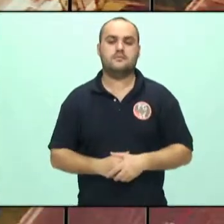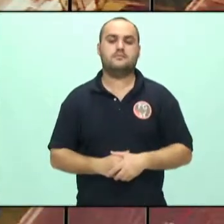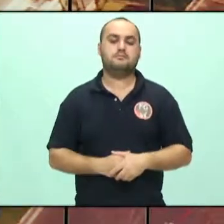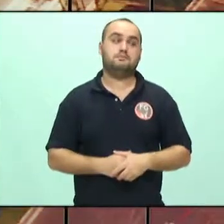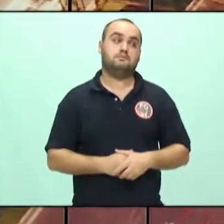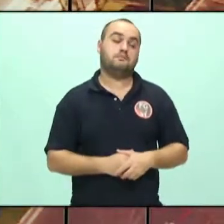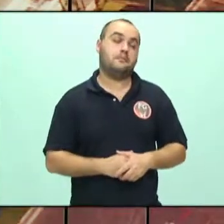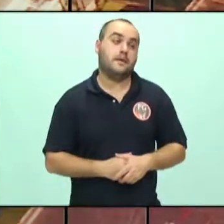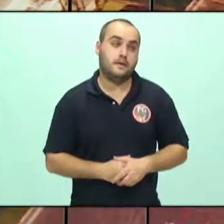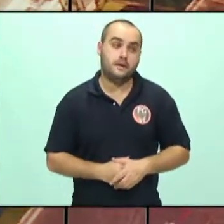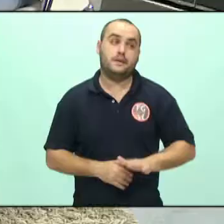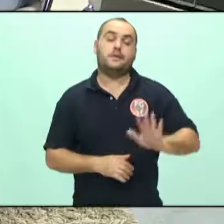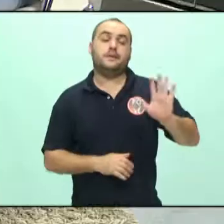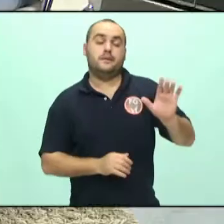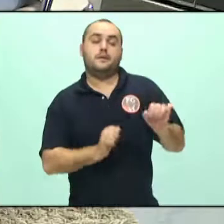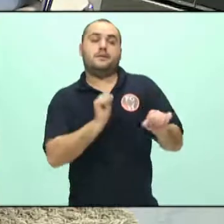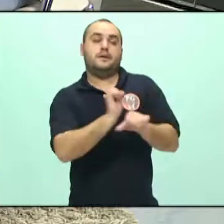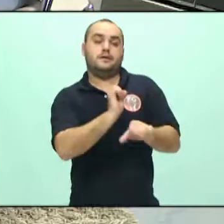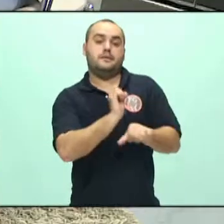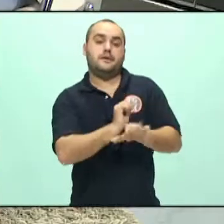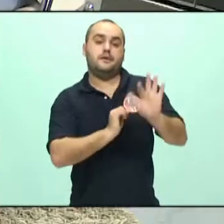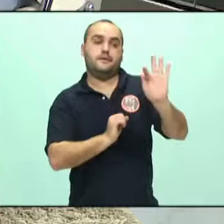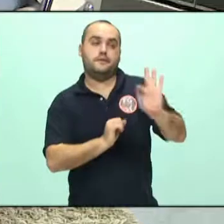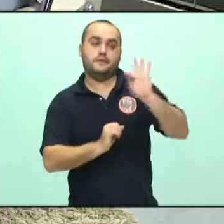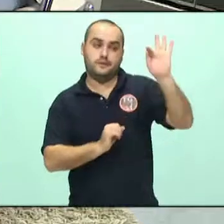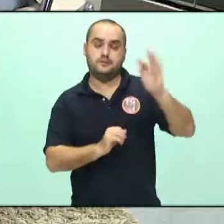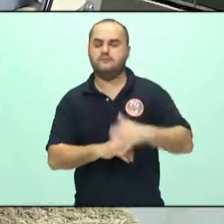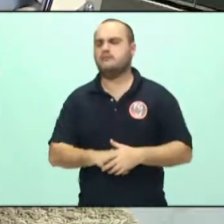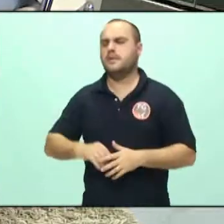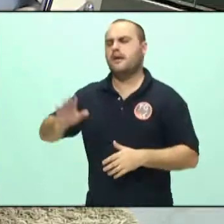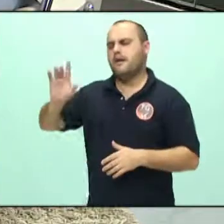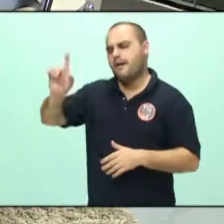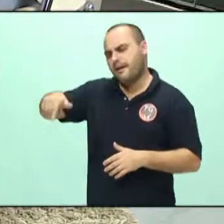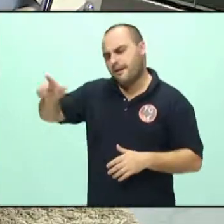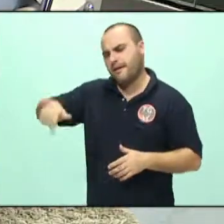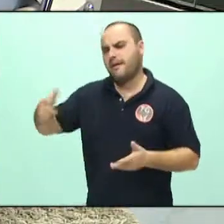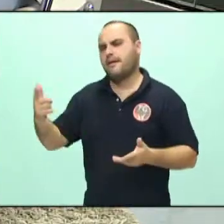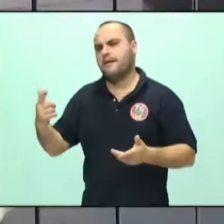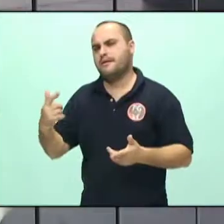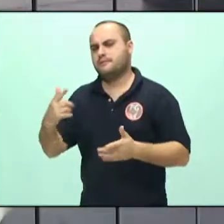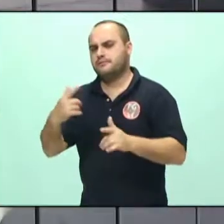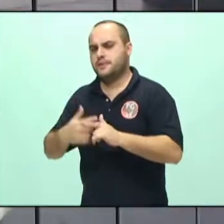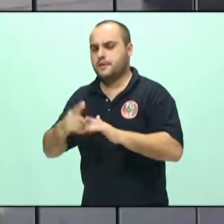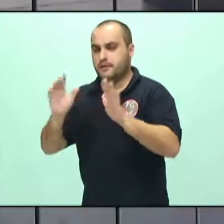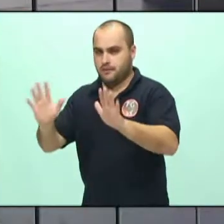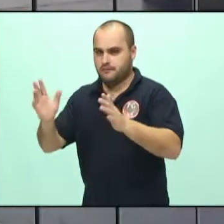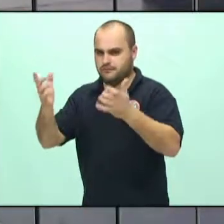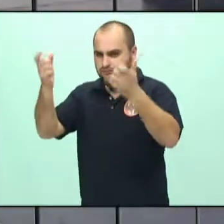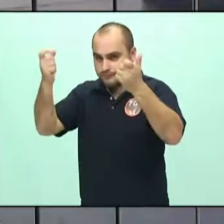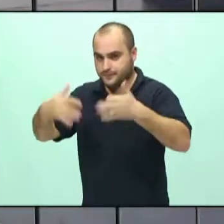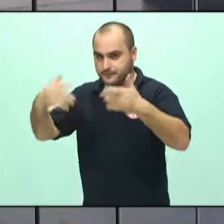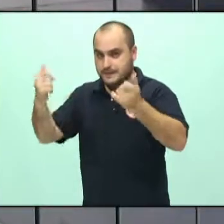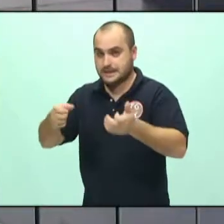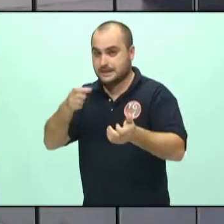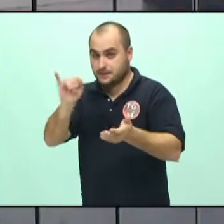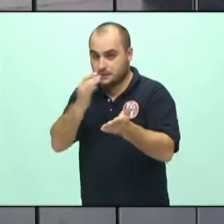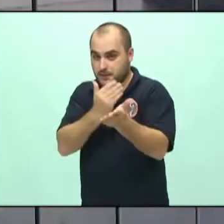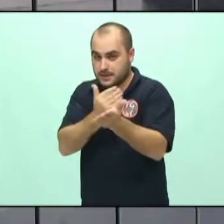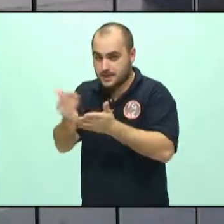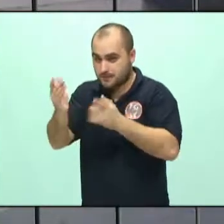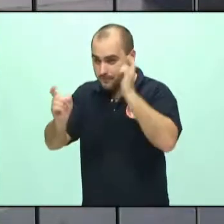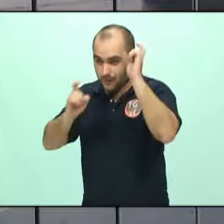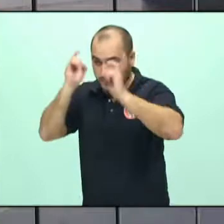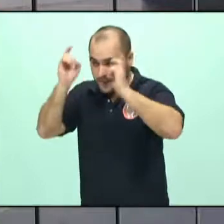esperar, então, novos capítulos dessa história aí, vereador. Isso aí, porque aquela história, Carlos Antônio, se eu começar a me preocupar